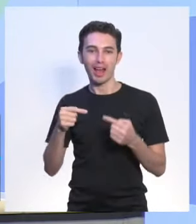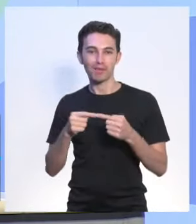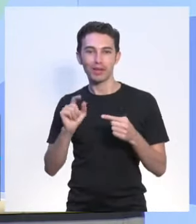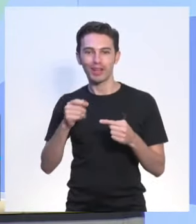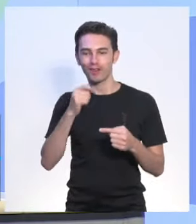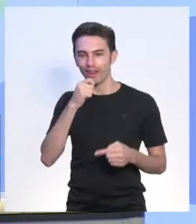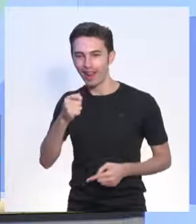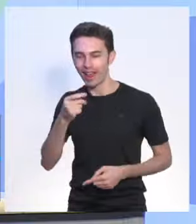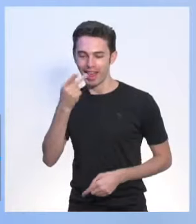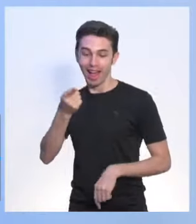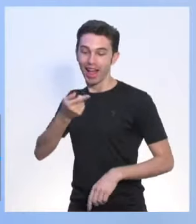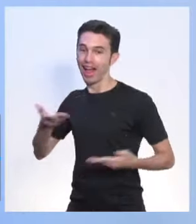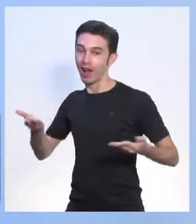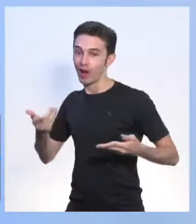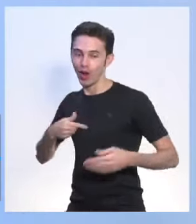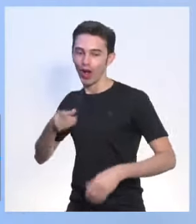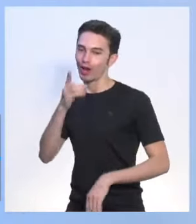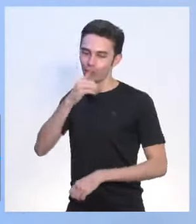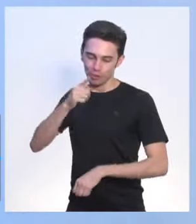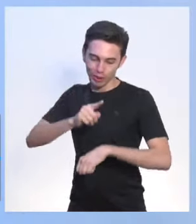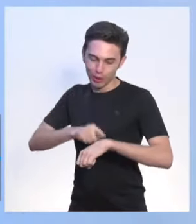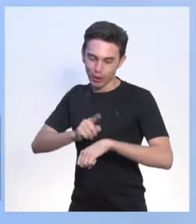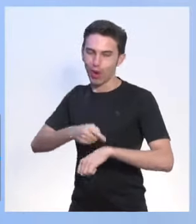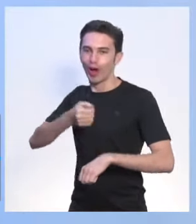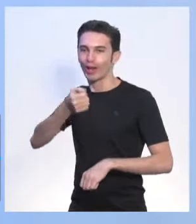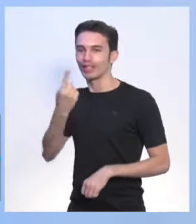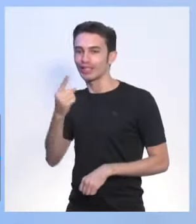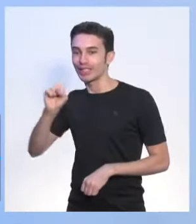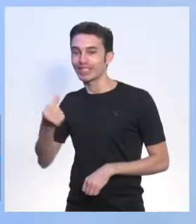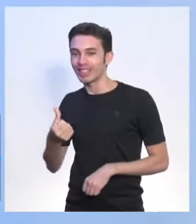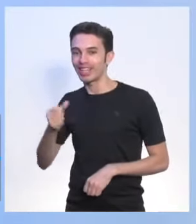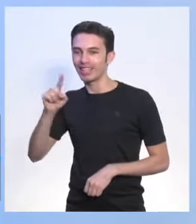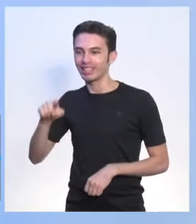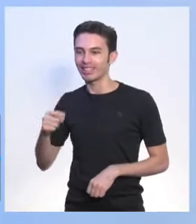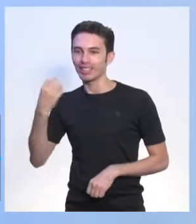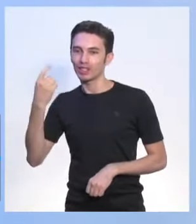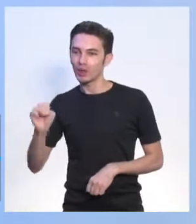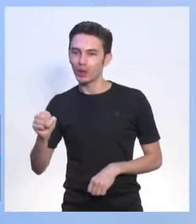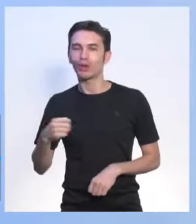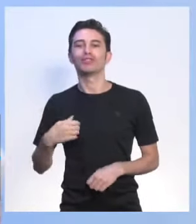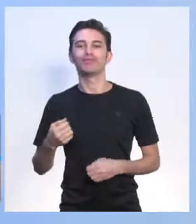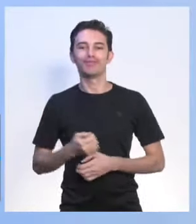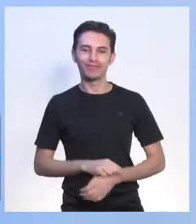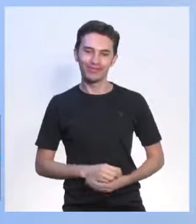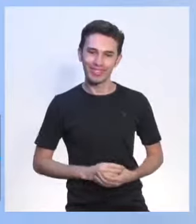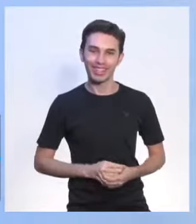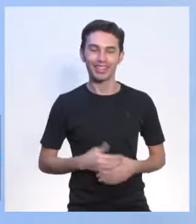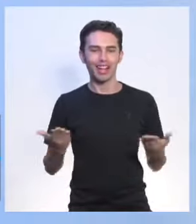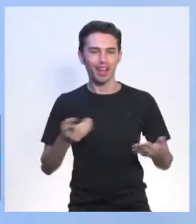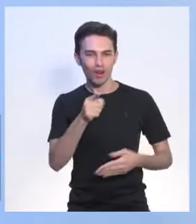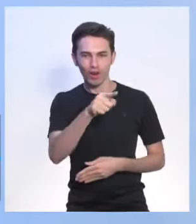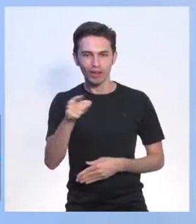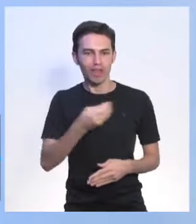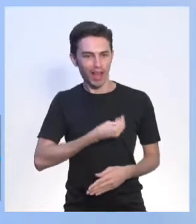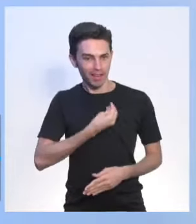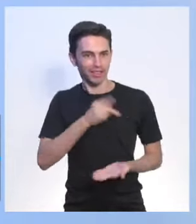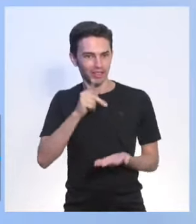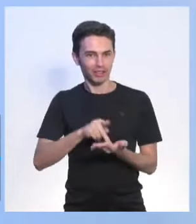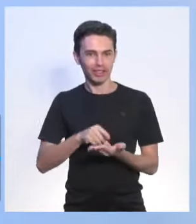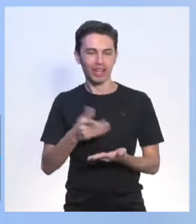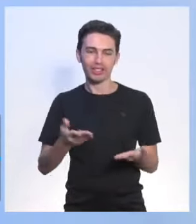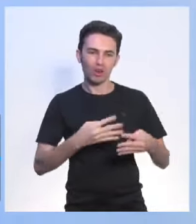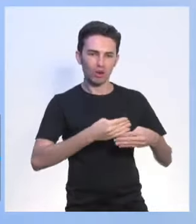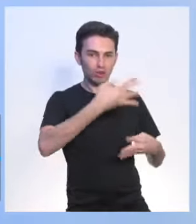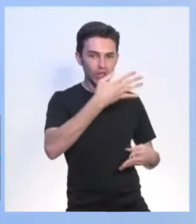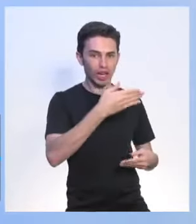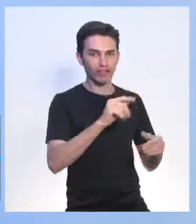2:16:18. Fala o relógio, exatamente. Não, então a aula está acontecendo mesmo, está acontecendo ao vivo. Pode aí mandar suas perguntas quando o chat abrir, por enquanto ele está fechado, daqui a pouco a